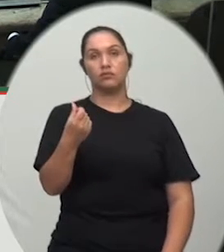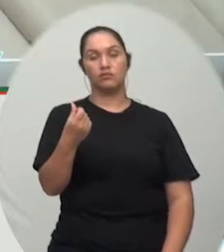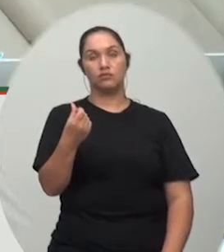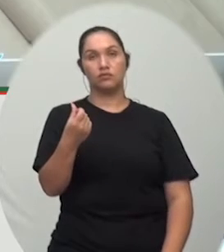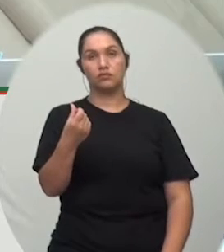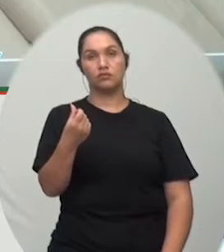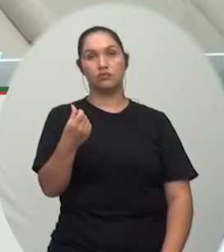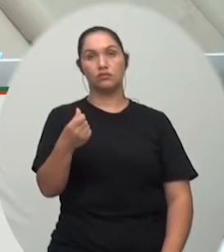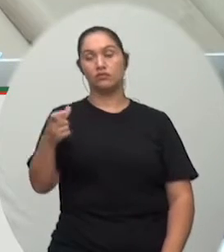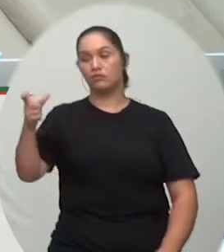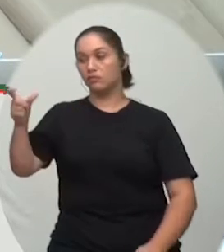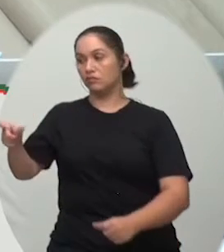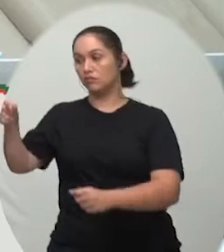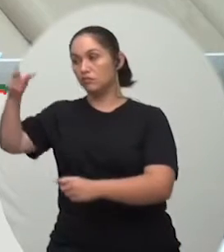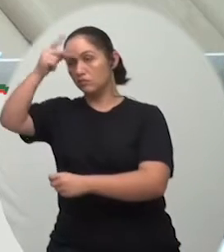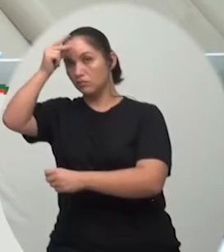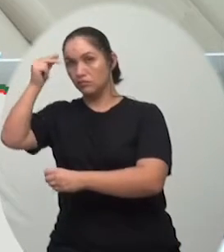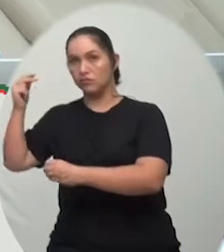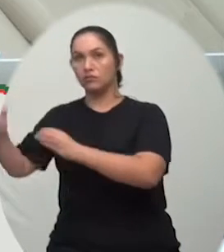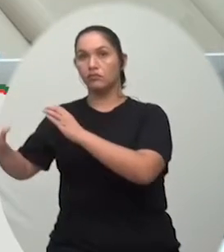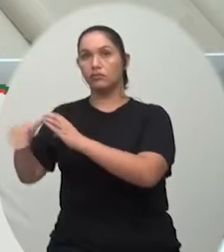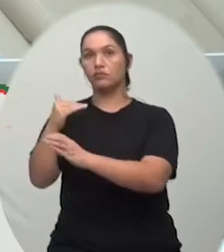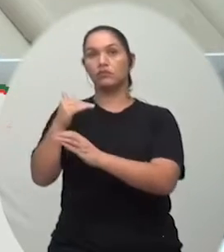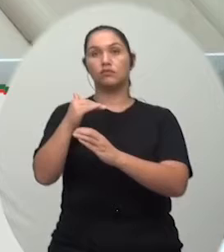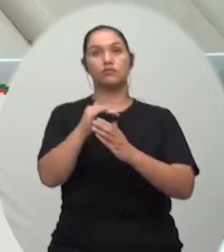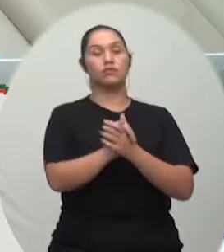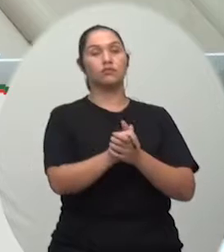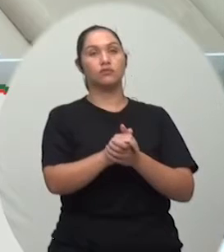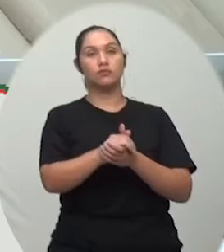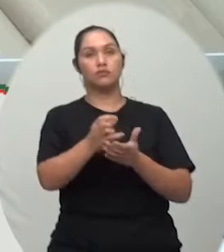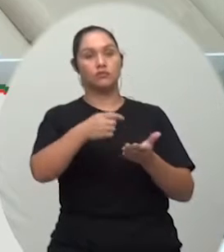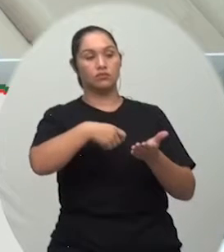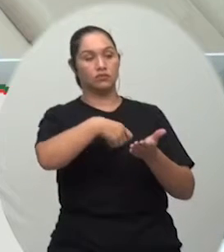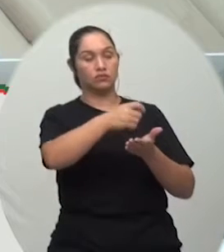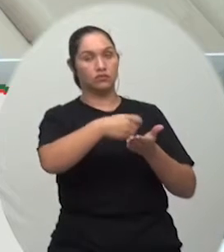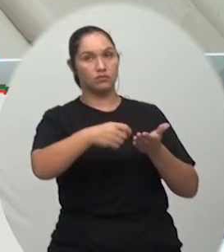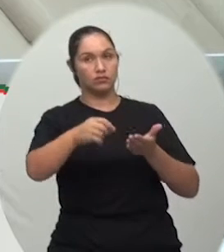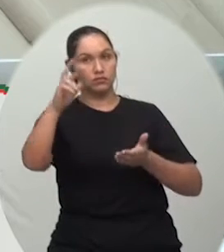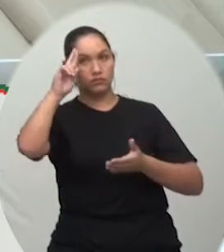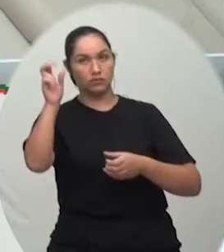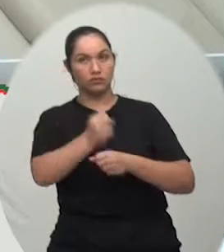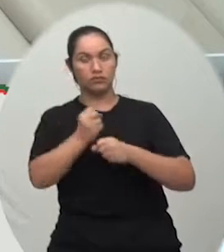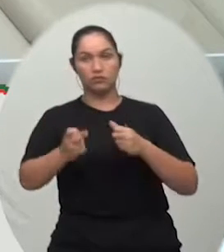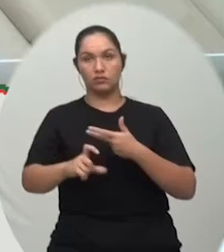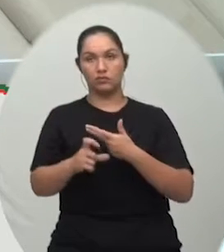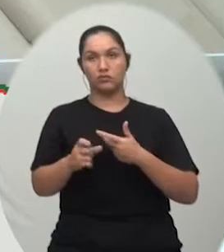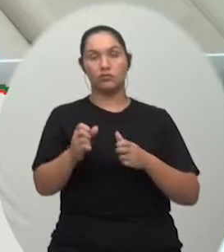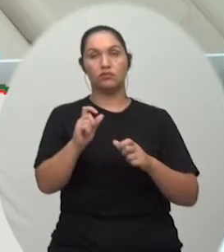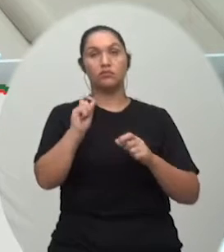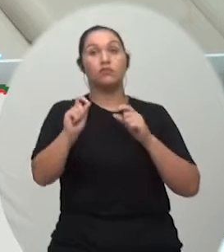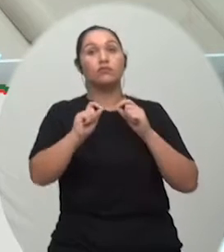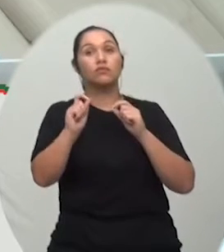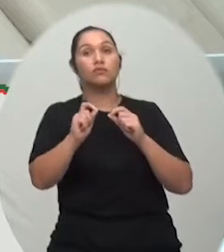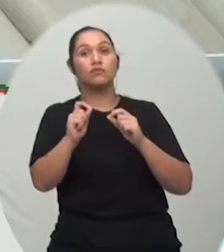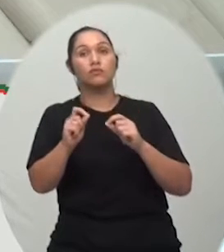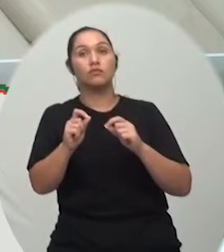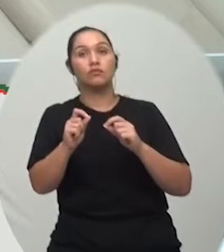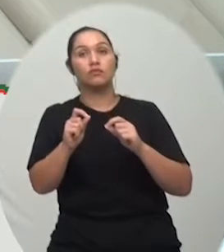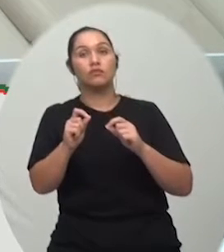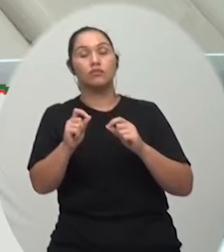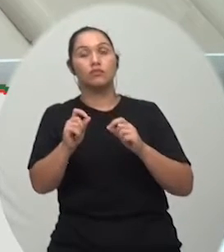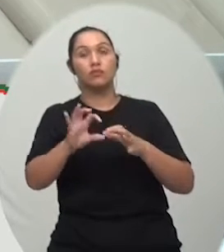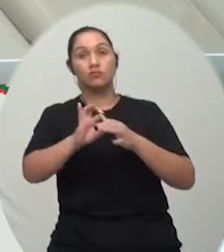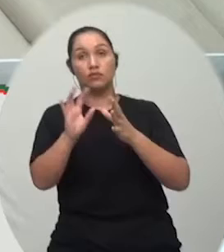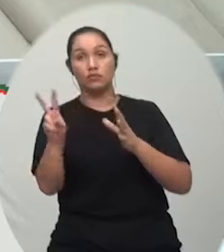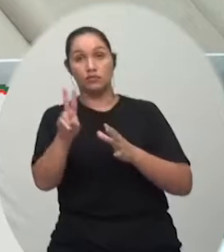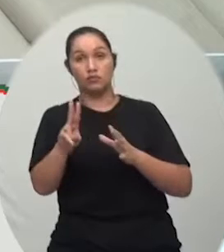PE 06/19, encaminhado pelo Prefeito Municipal, que autoriza o chefe do Poder Executivo a conceder o direito de uso do